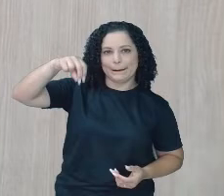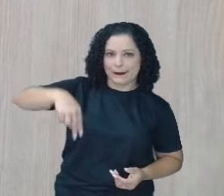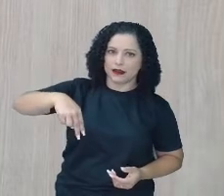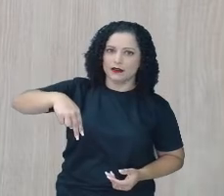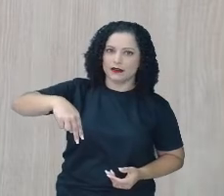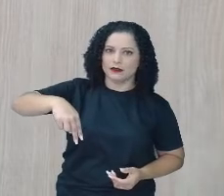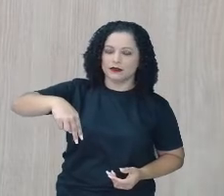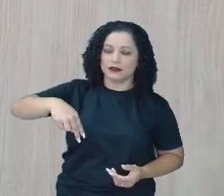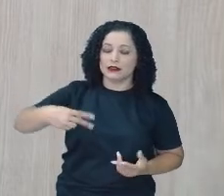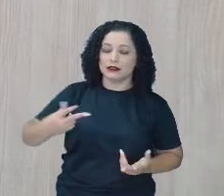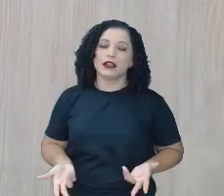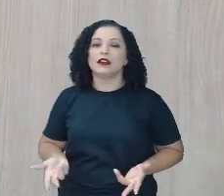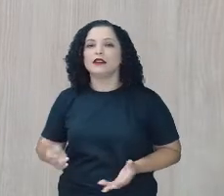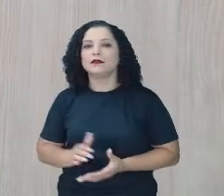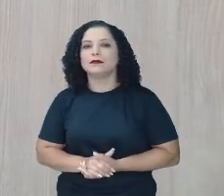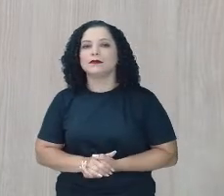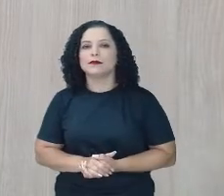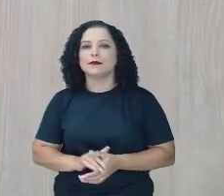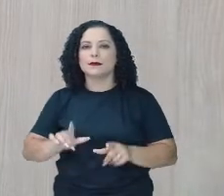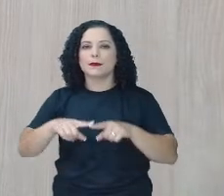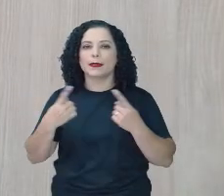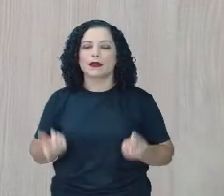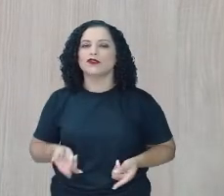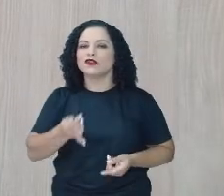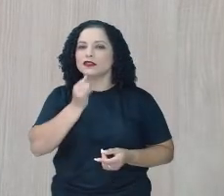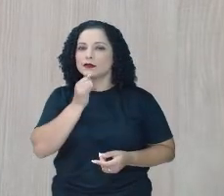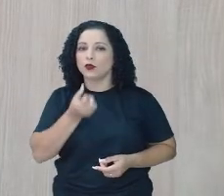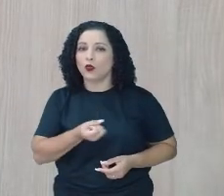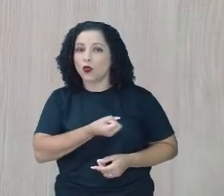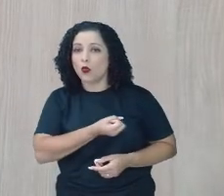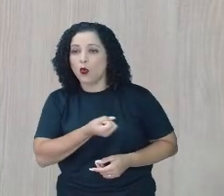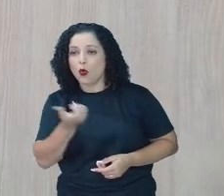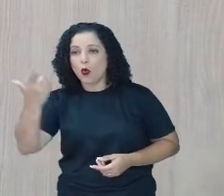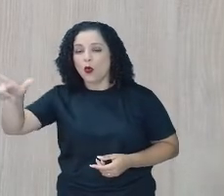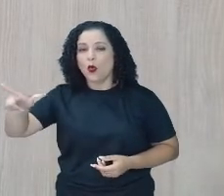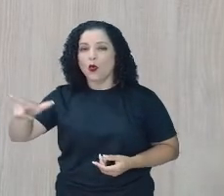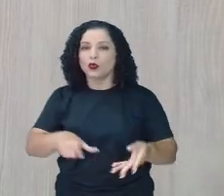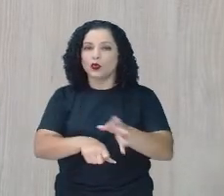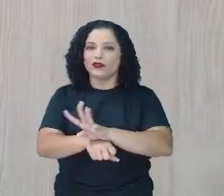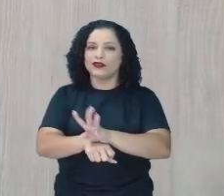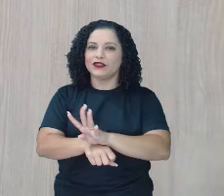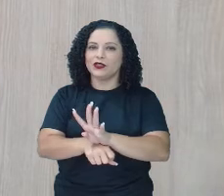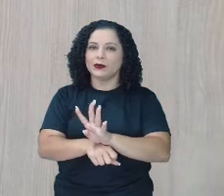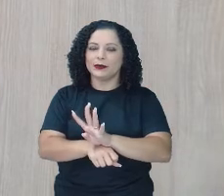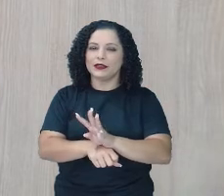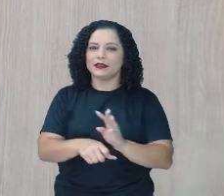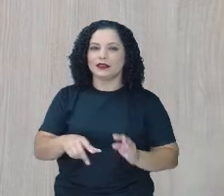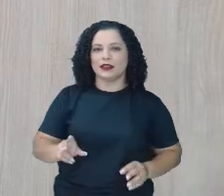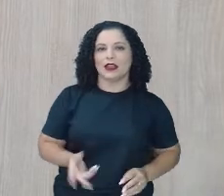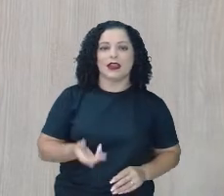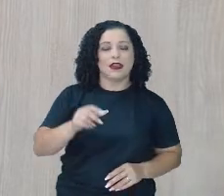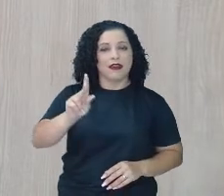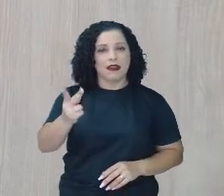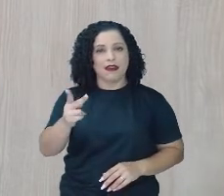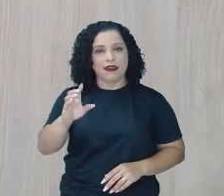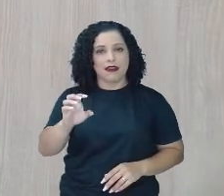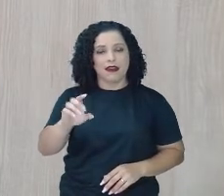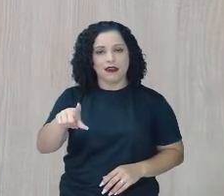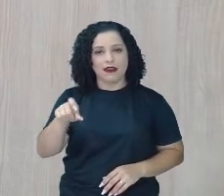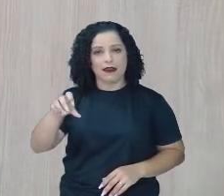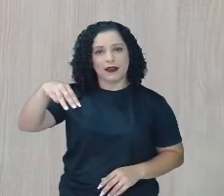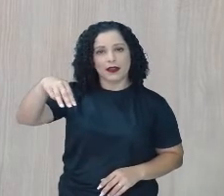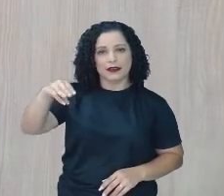Superman. Porém, X-Men, tá vendo? São vários. Então, man,